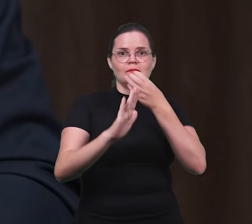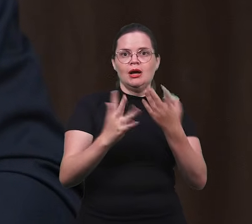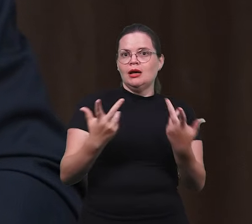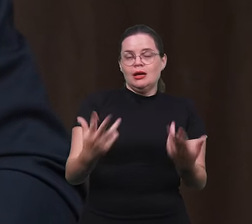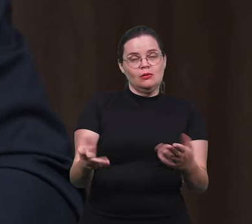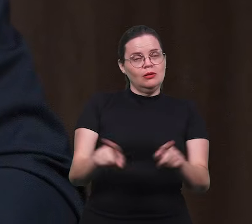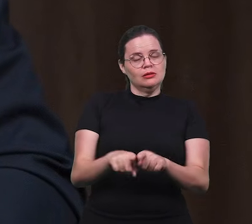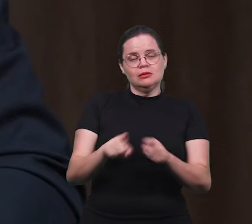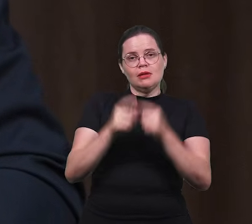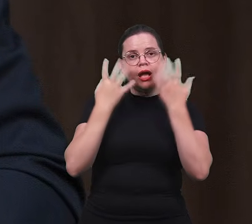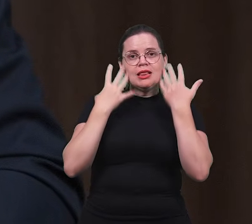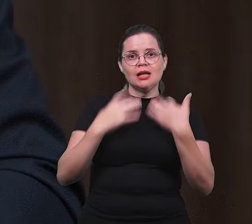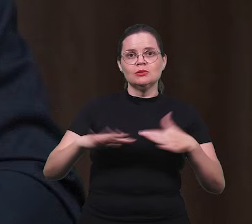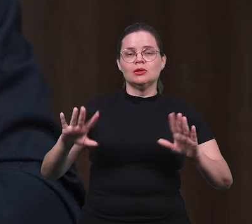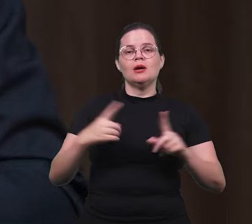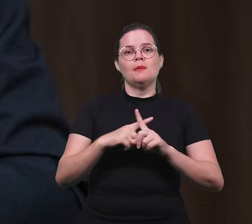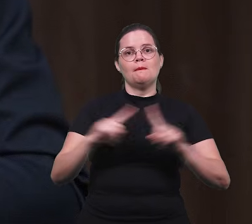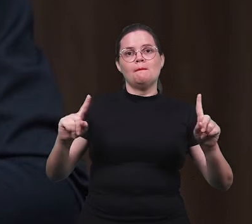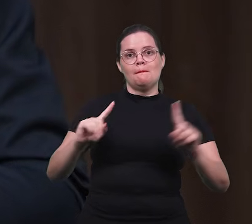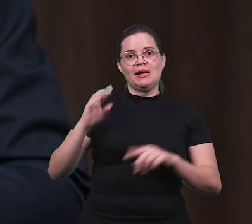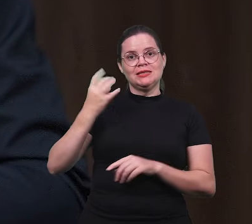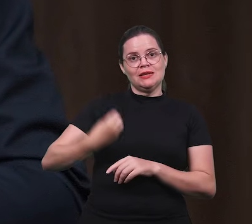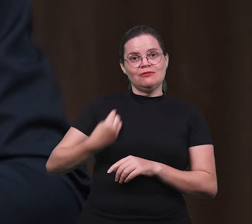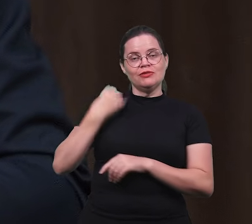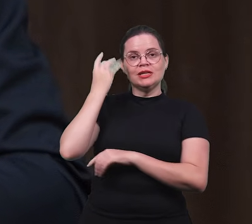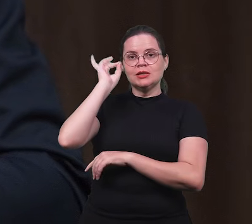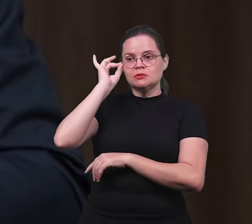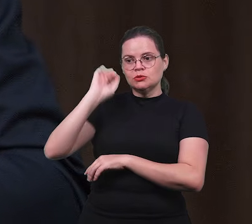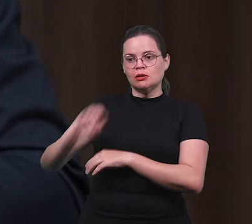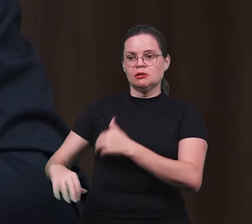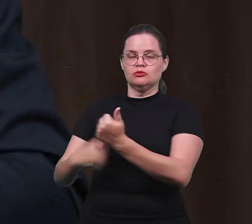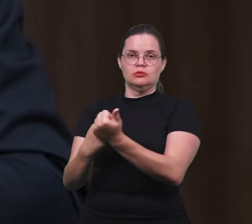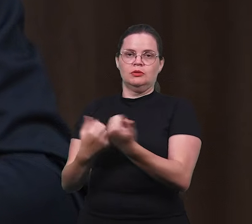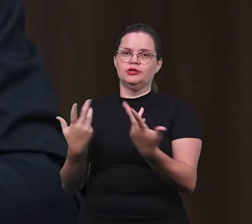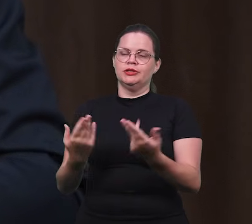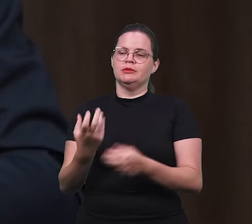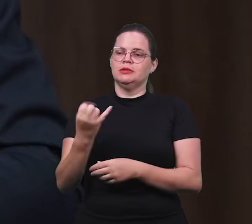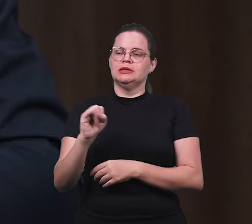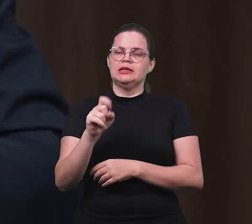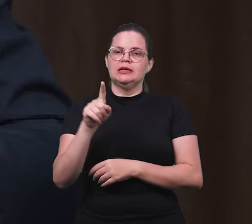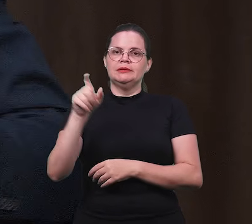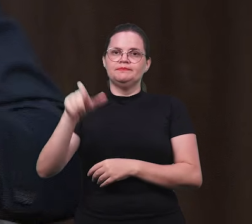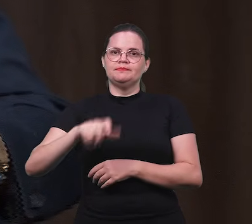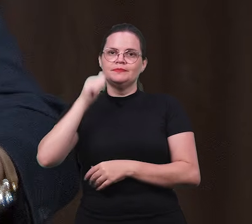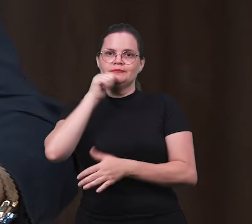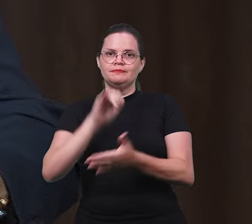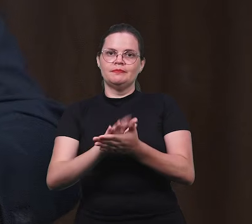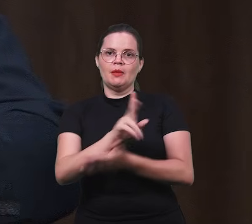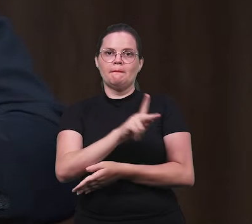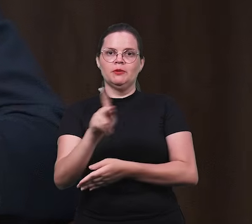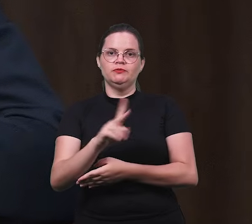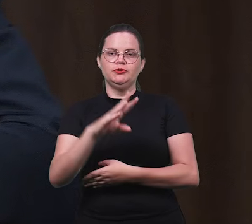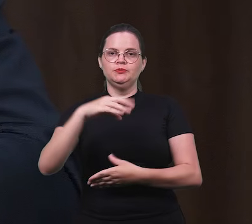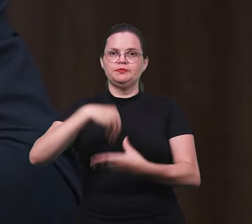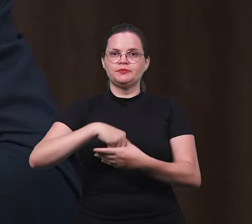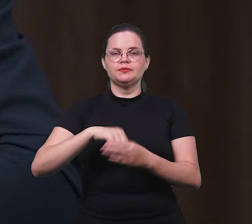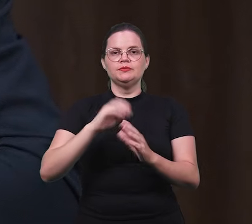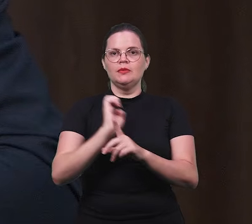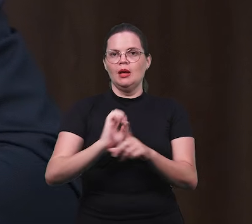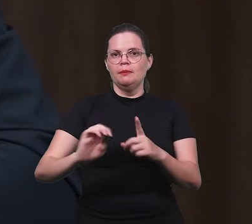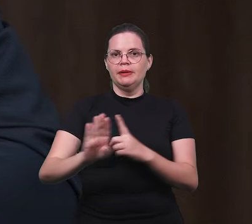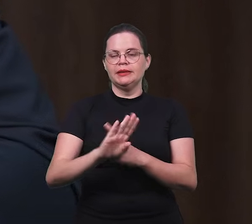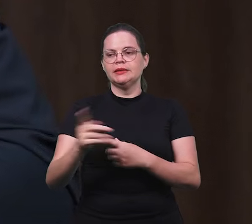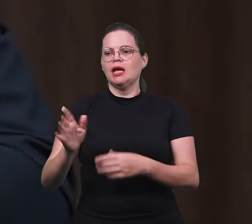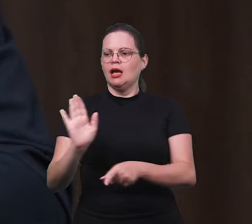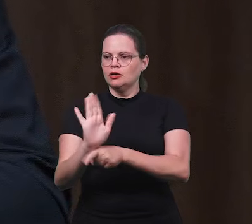sentido espiritual, de dar esse suporte para ser uma professora de criança, para poder ter uma função na igreja, para poder